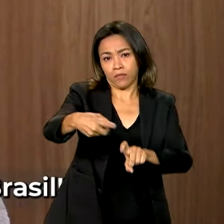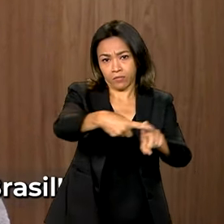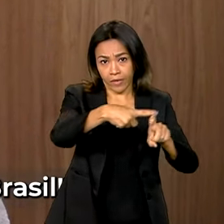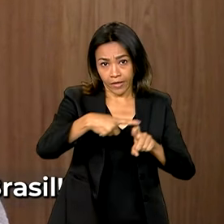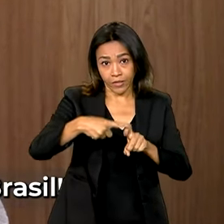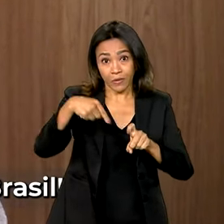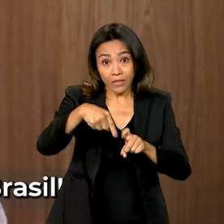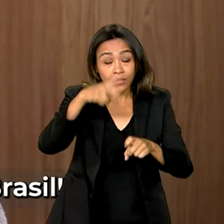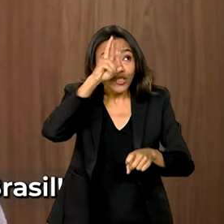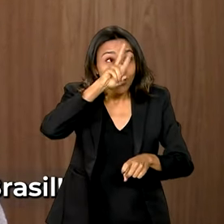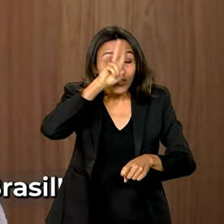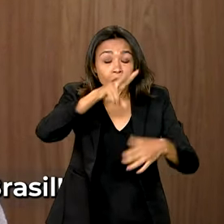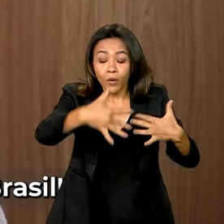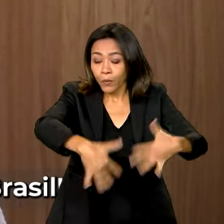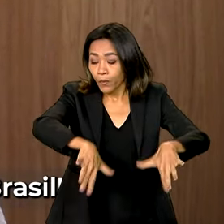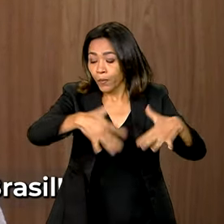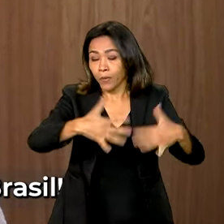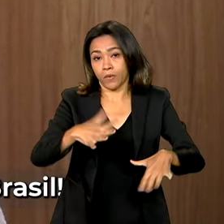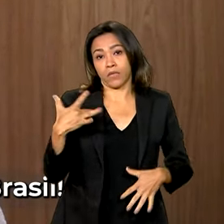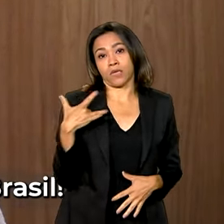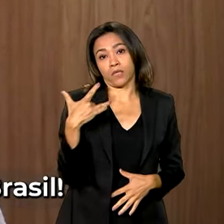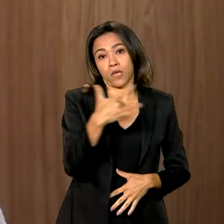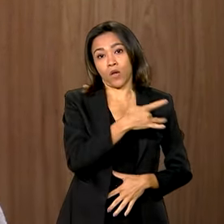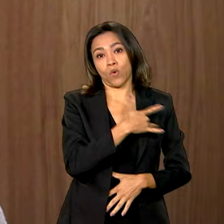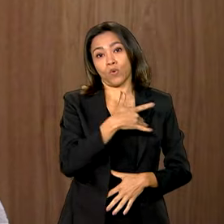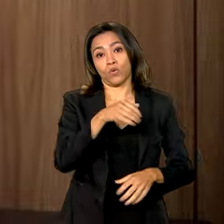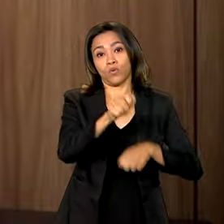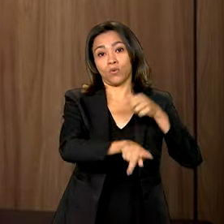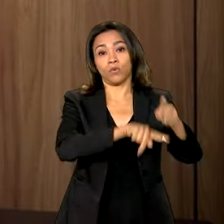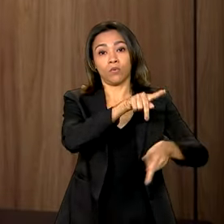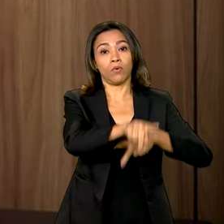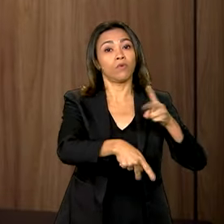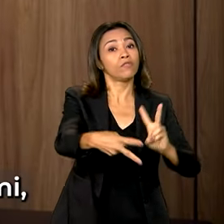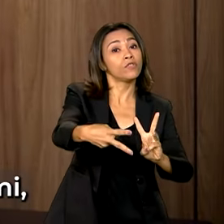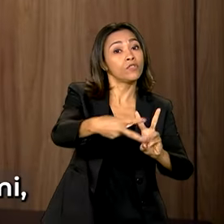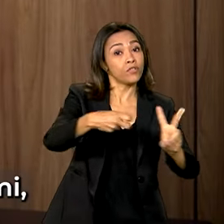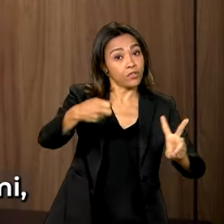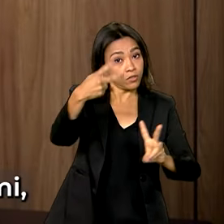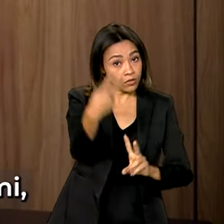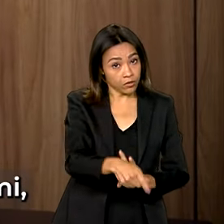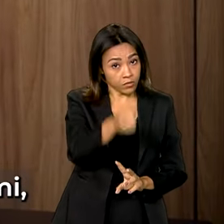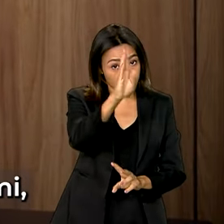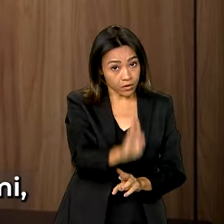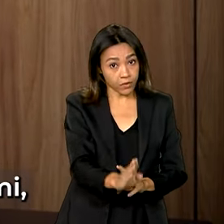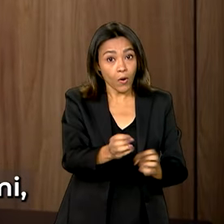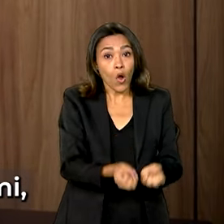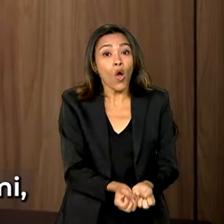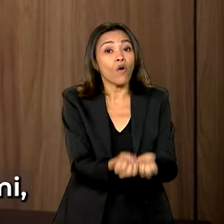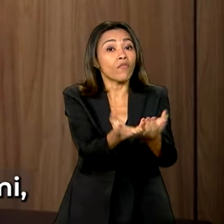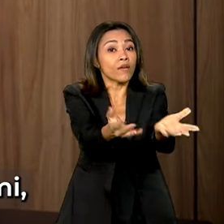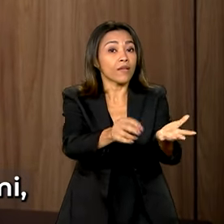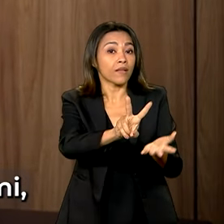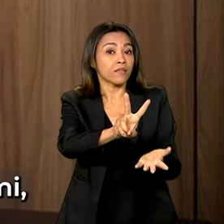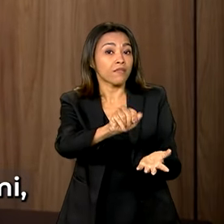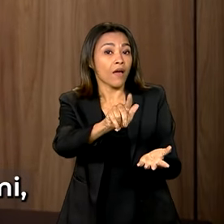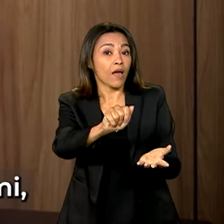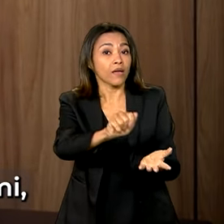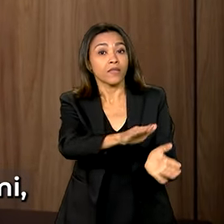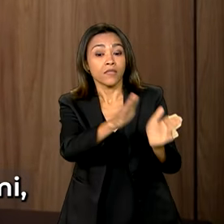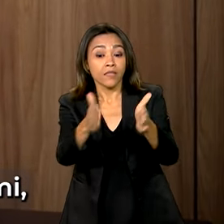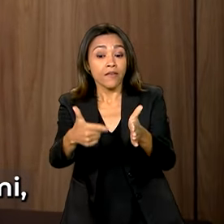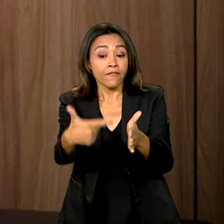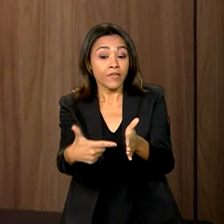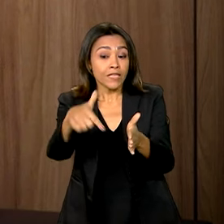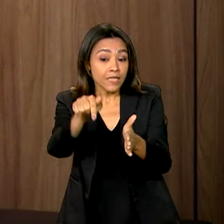feito histórico para a saúde indígena do Brasil. Das vagas ofertadas, 27 são para o